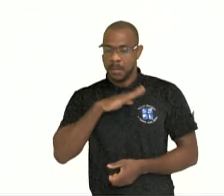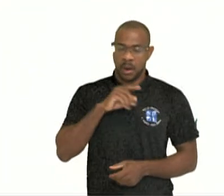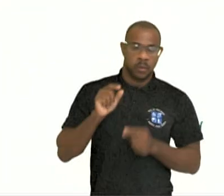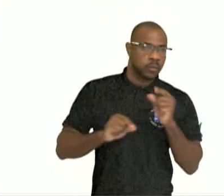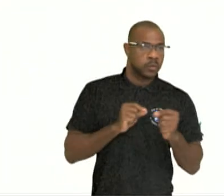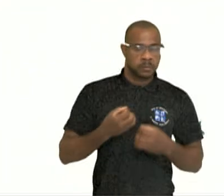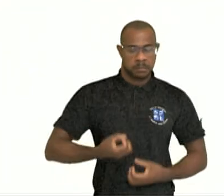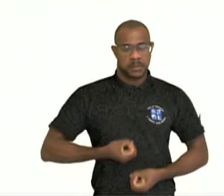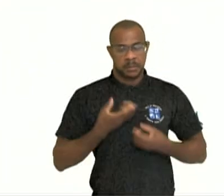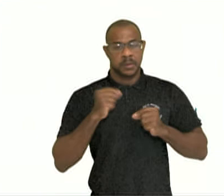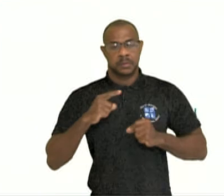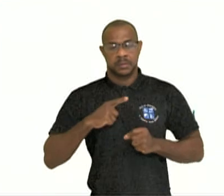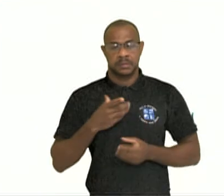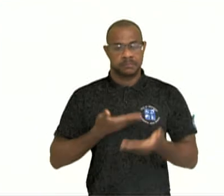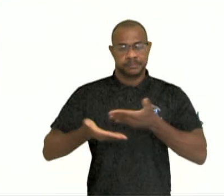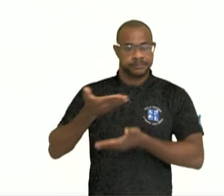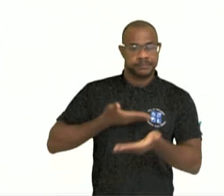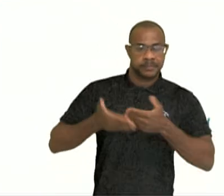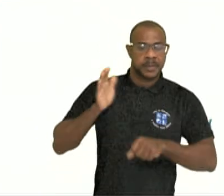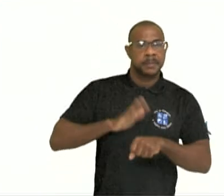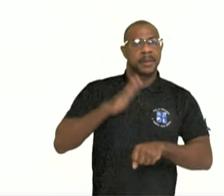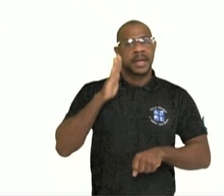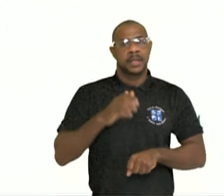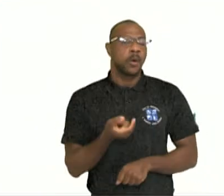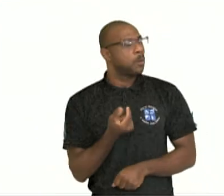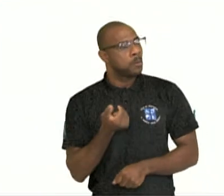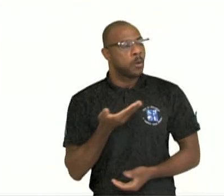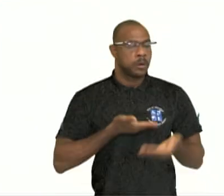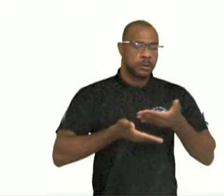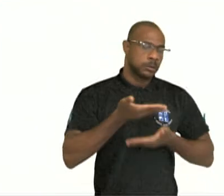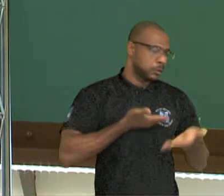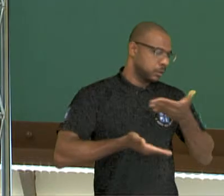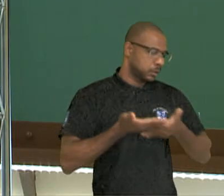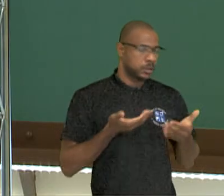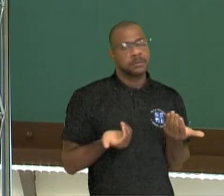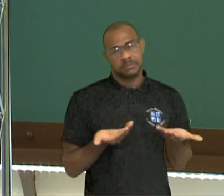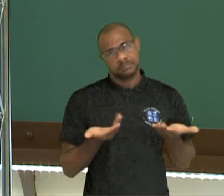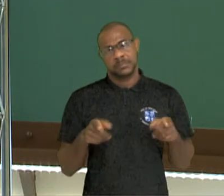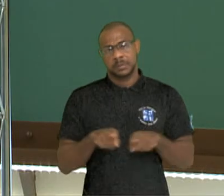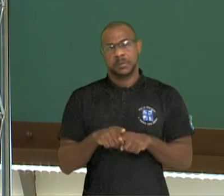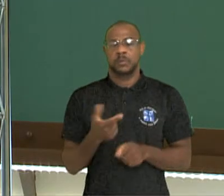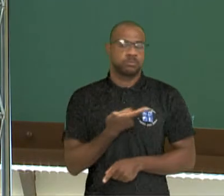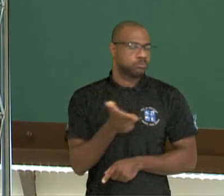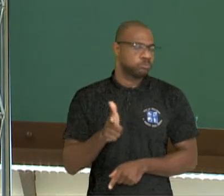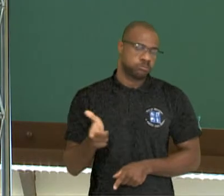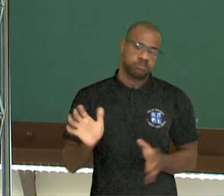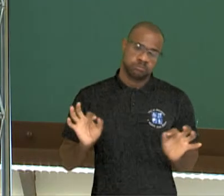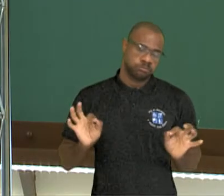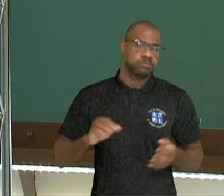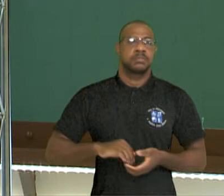sobre com quem temos mais afinidades, menos afinidades ou nenhuma afinidade.